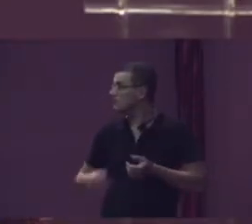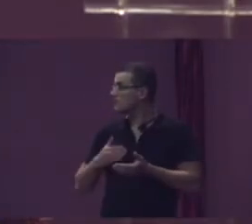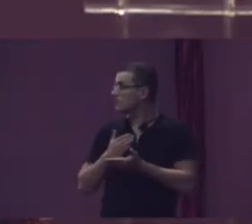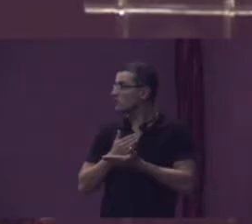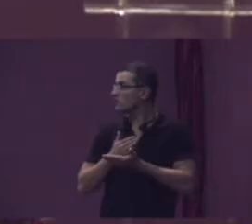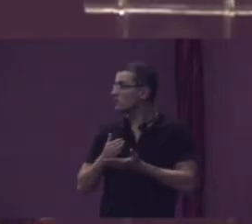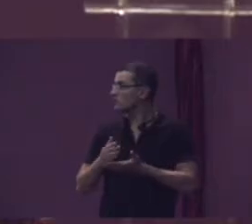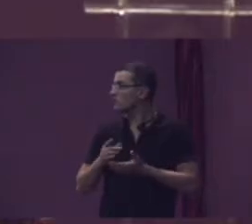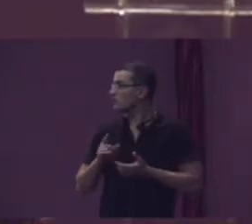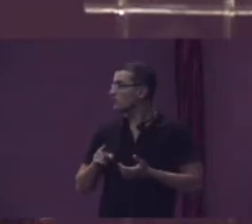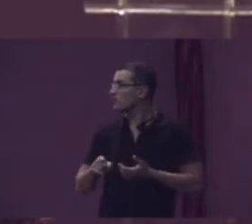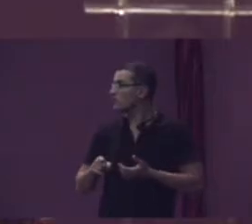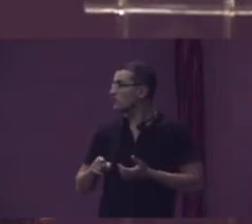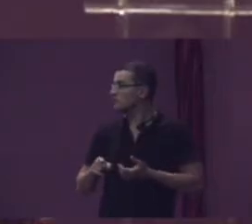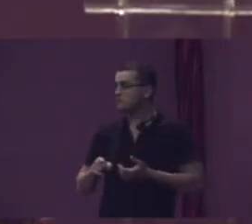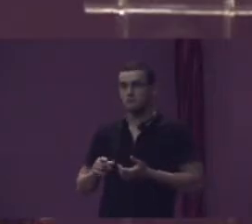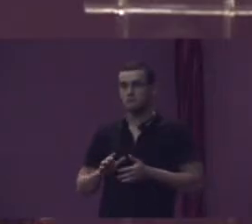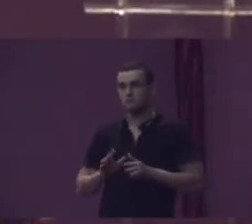ok.